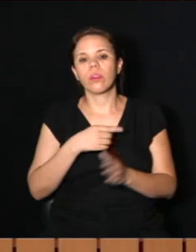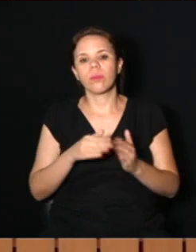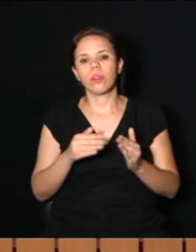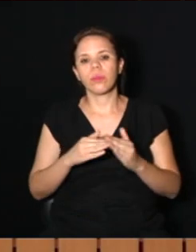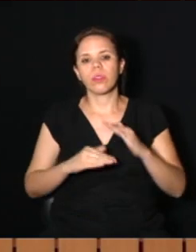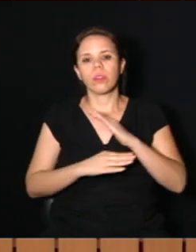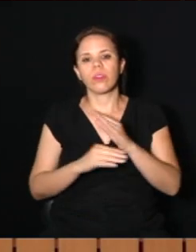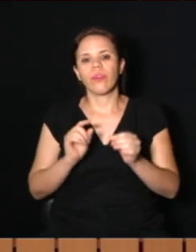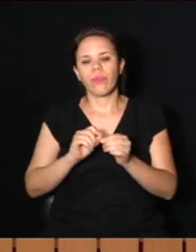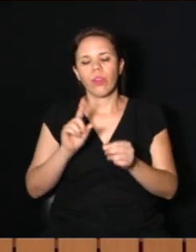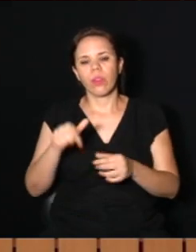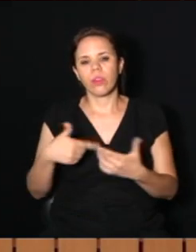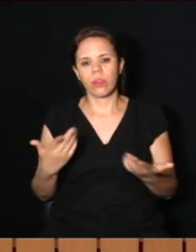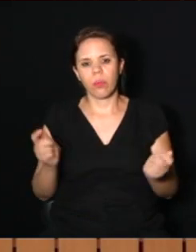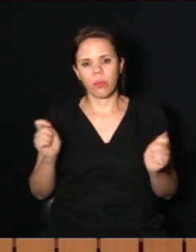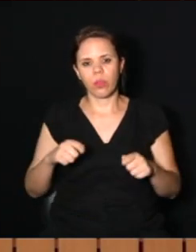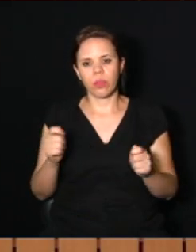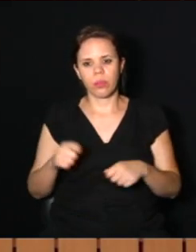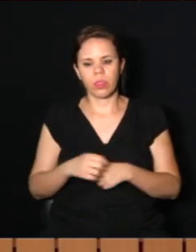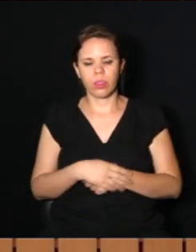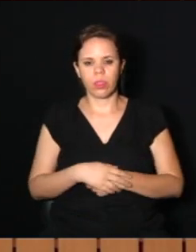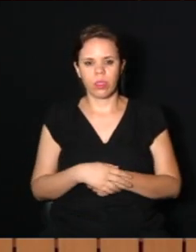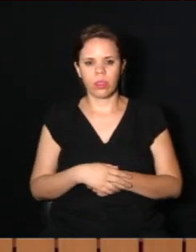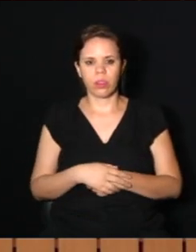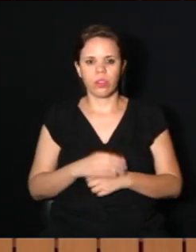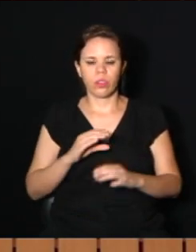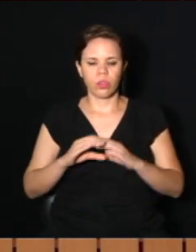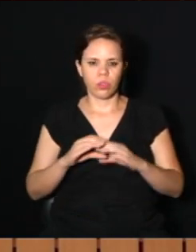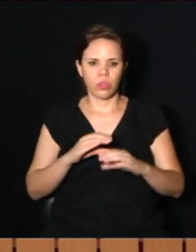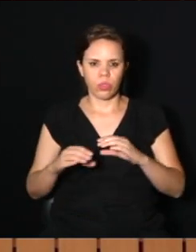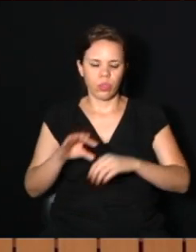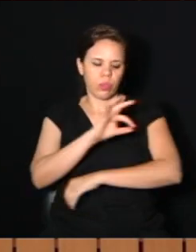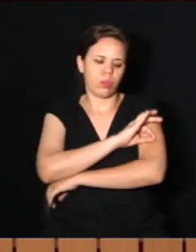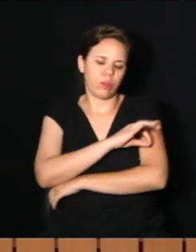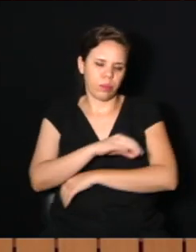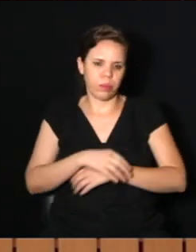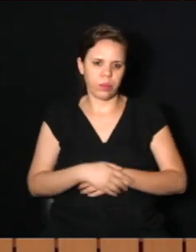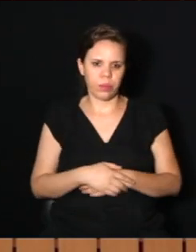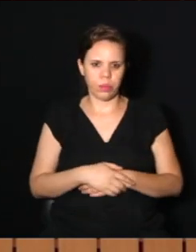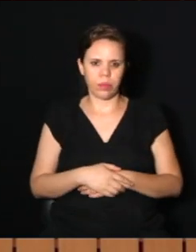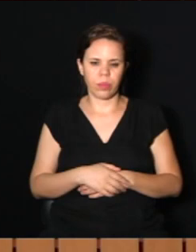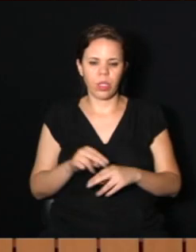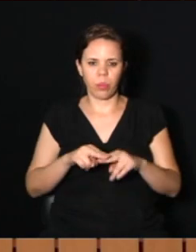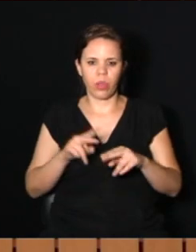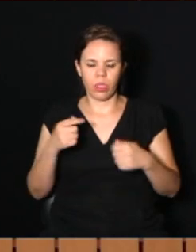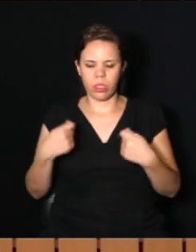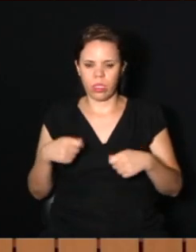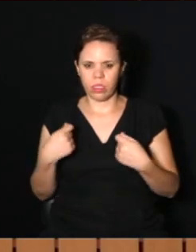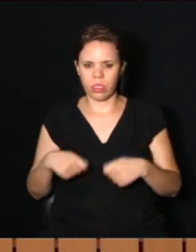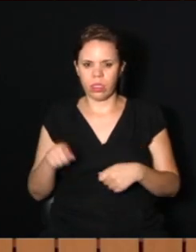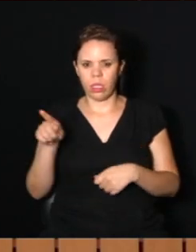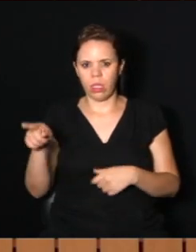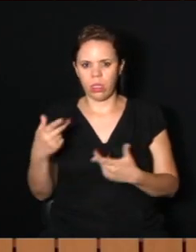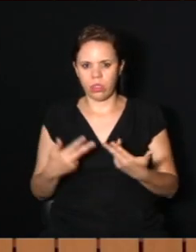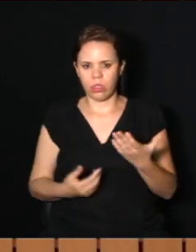Câmara foi, inclusive, com uma possibilidade de mediação com o Poder Executivo, em virtude da